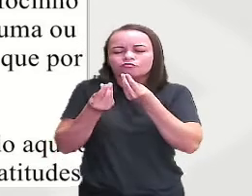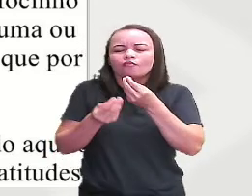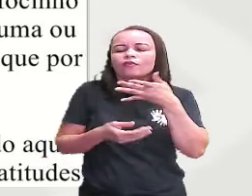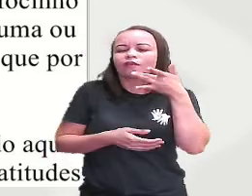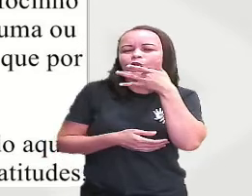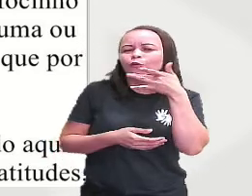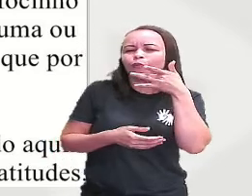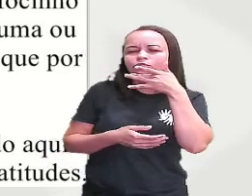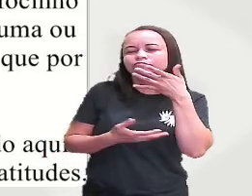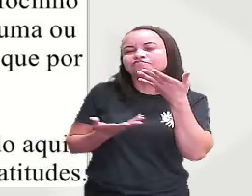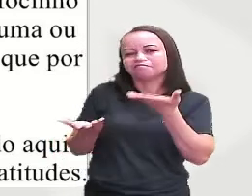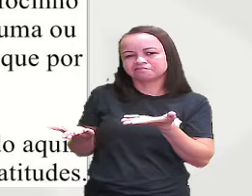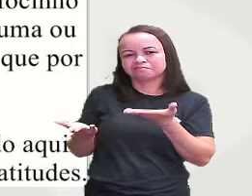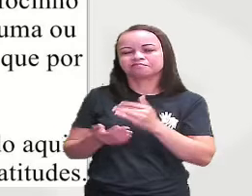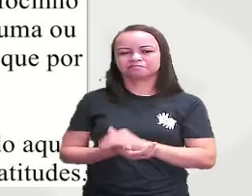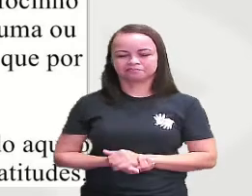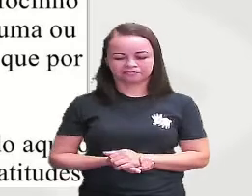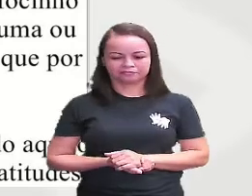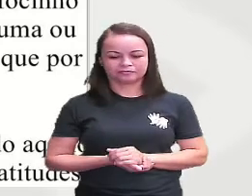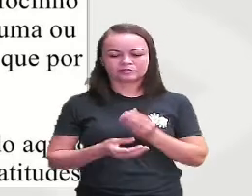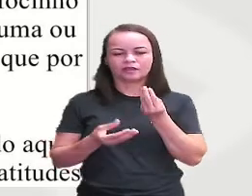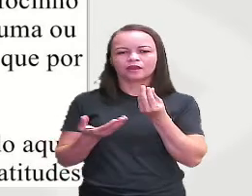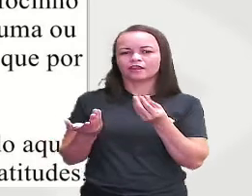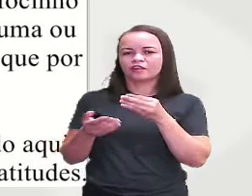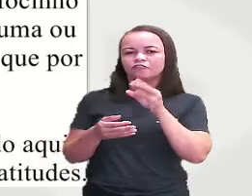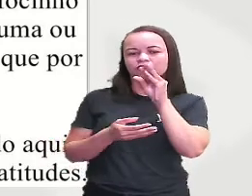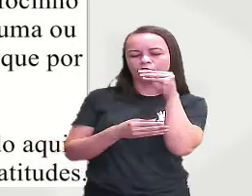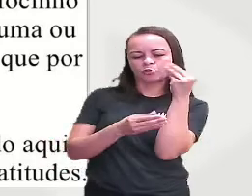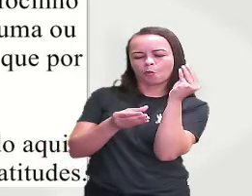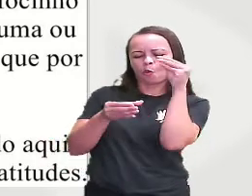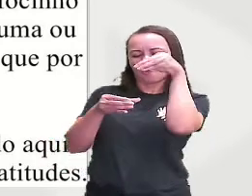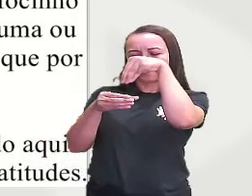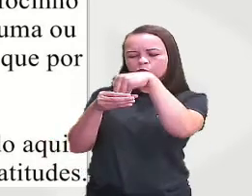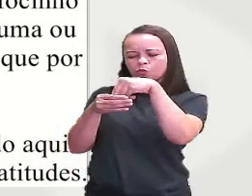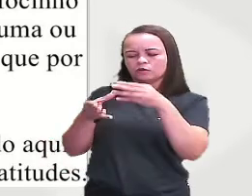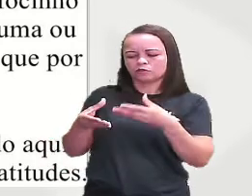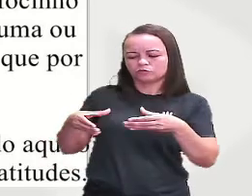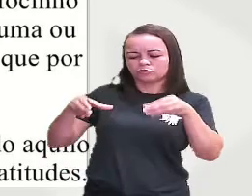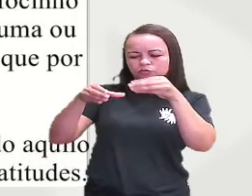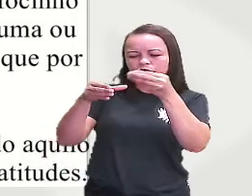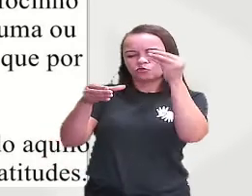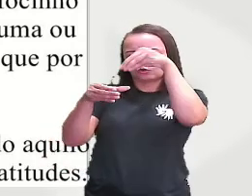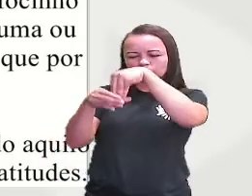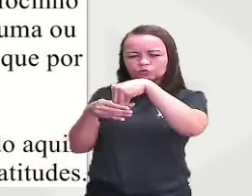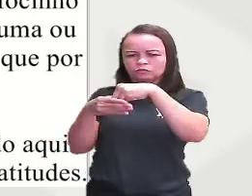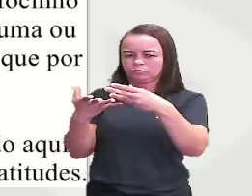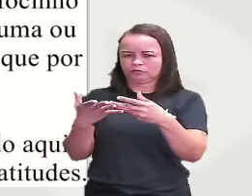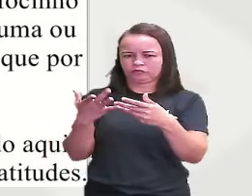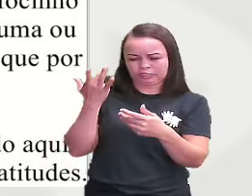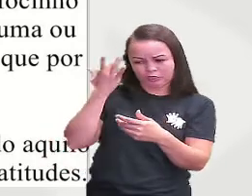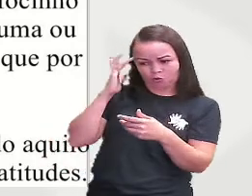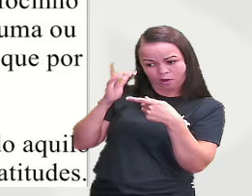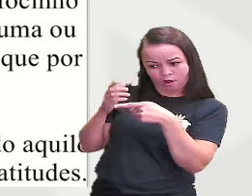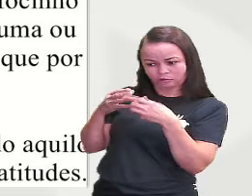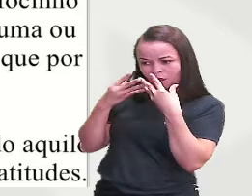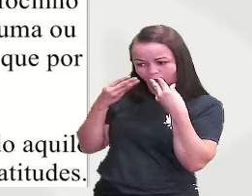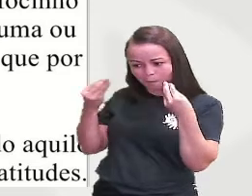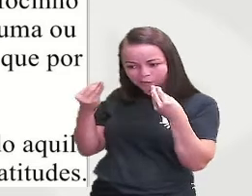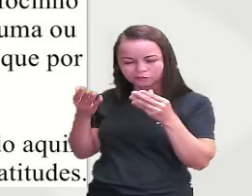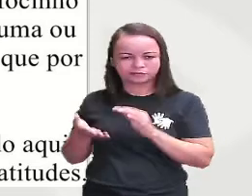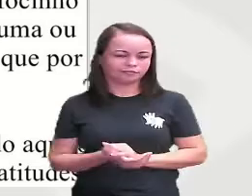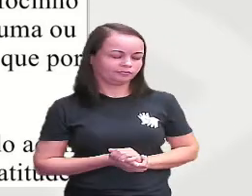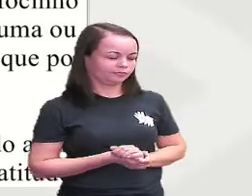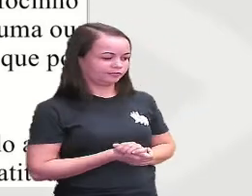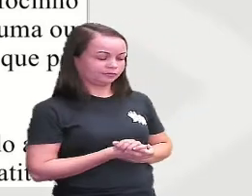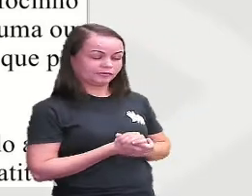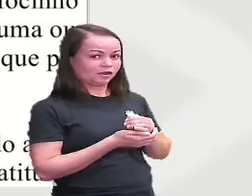deliciosa, exclamou a cegonha, enfiando o comprido bico pelo gargalo. Você não acha, raposa? A raposa